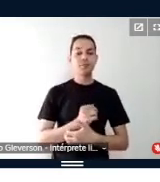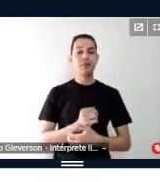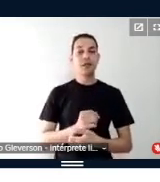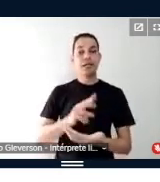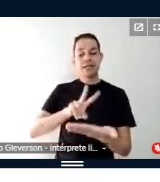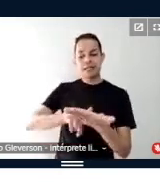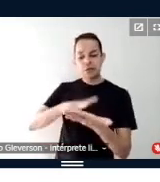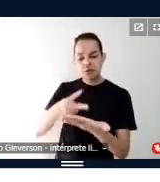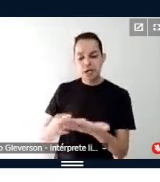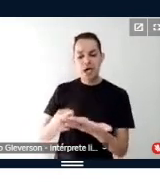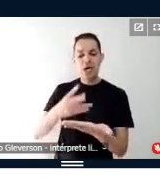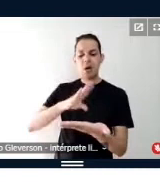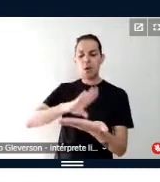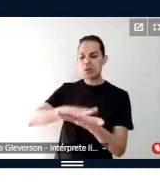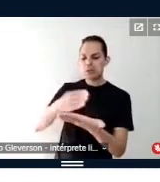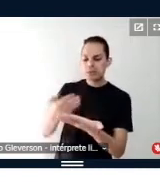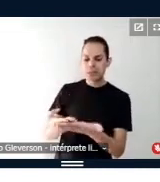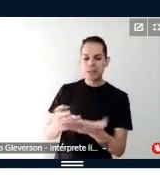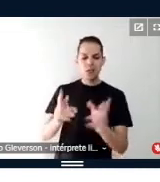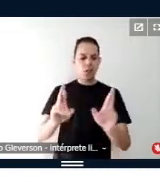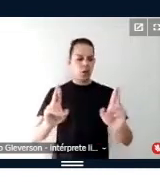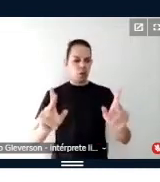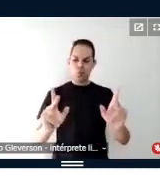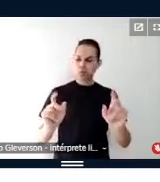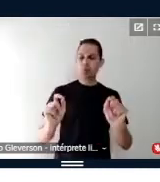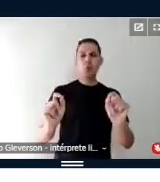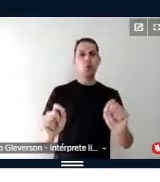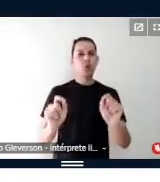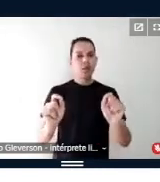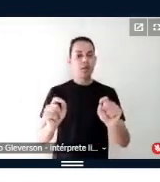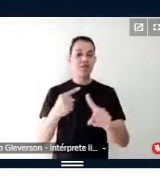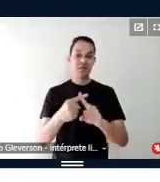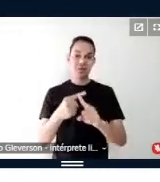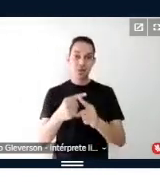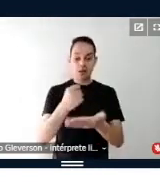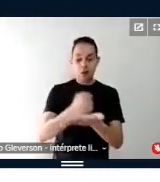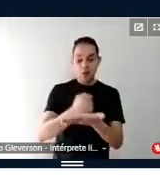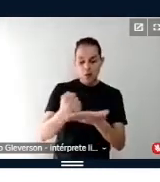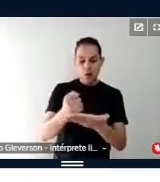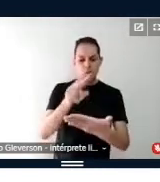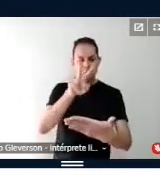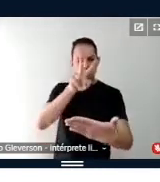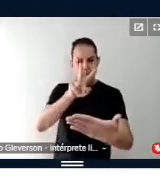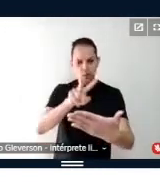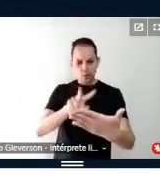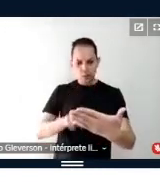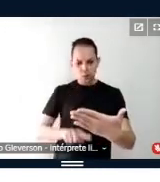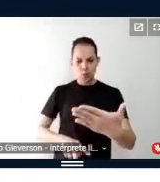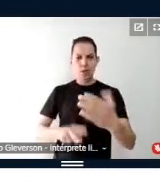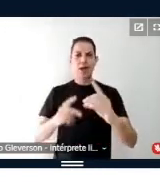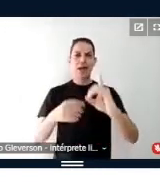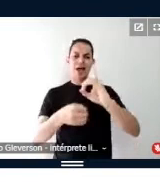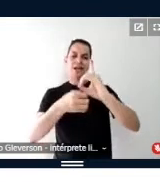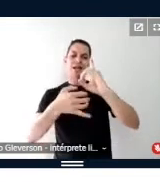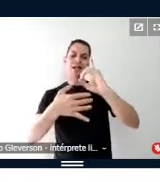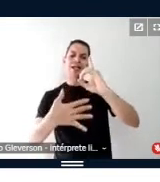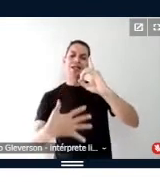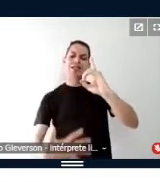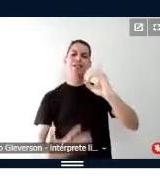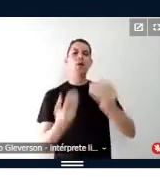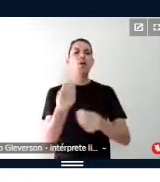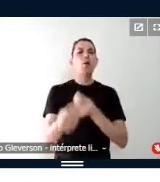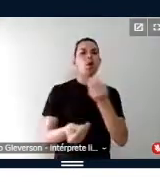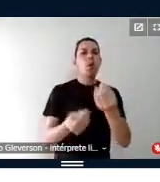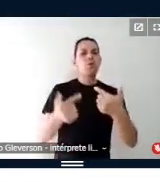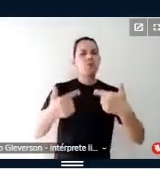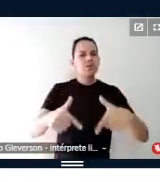interpretação. Então, nós vemos muito nos contratos a descrição, como que vão ser realizados os serviços, e ali